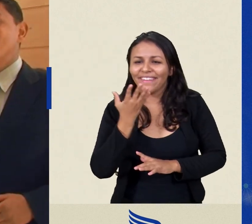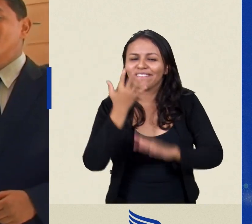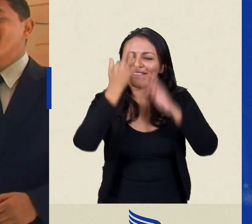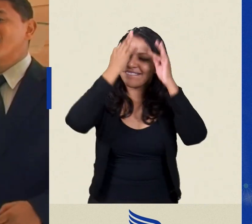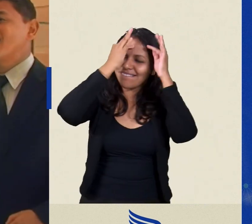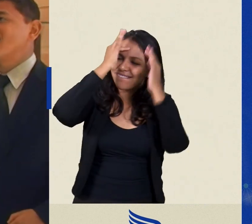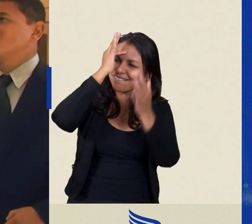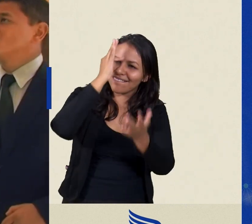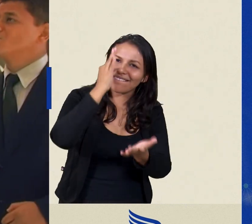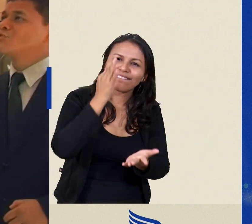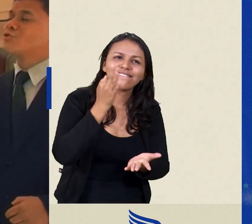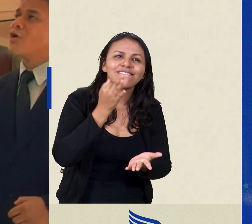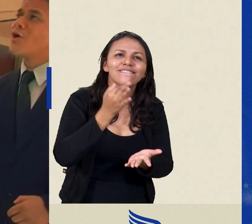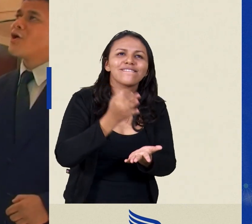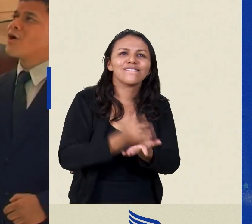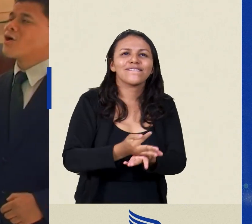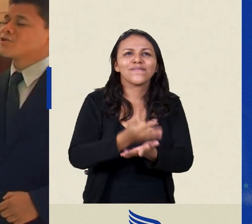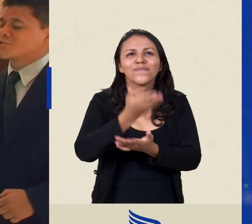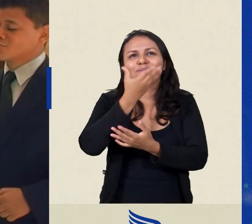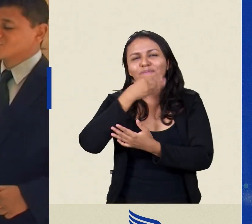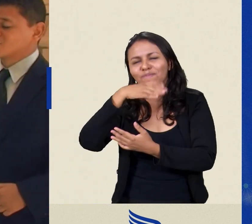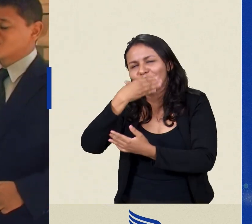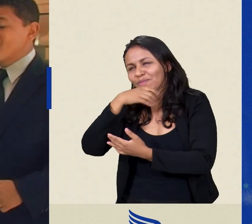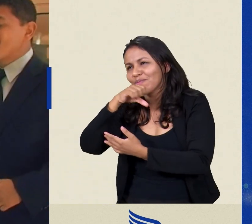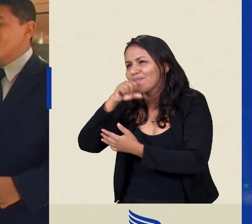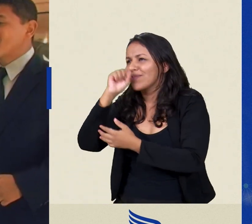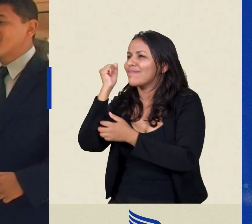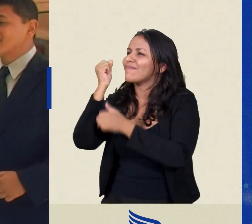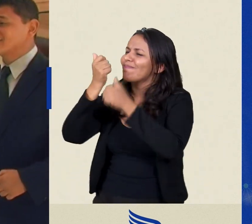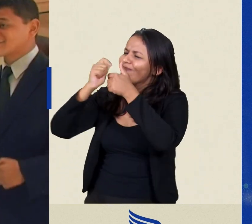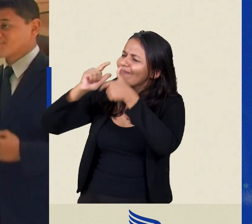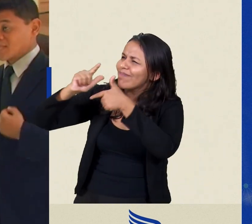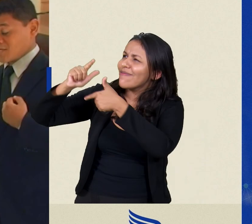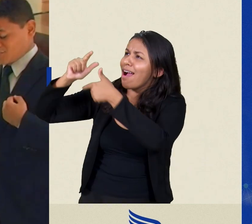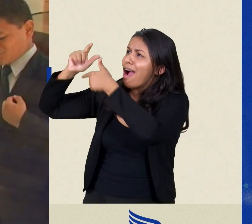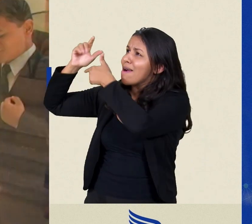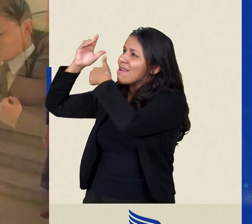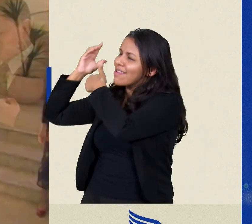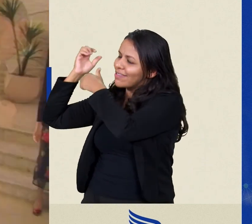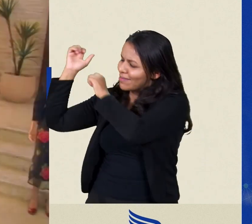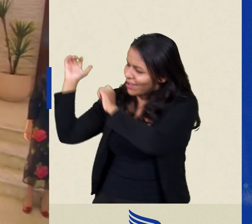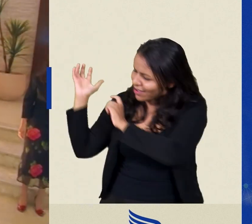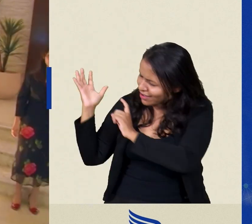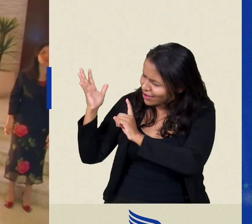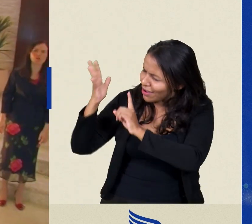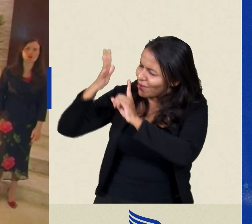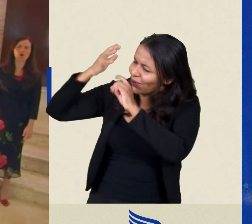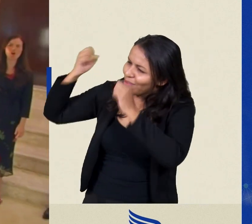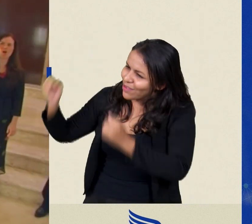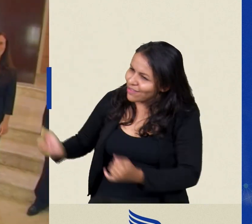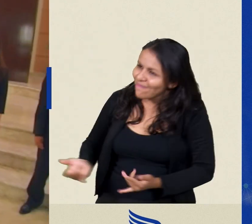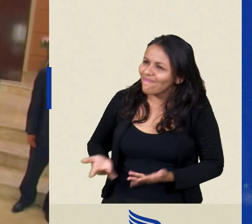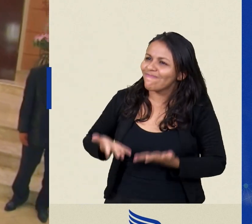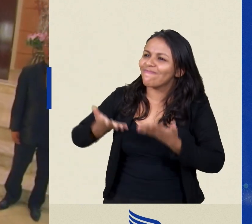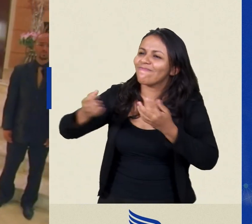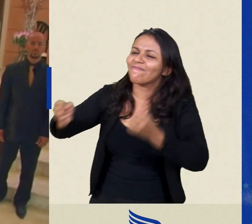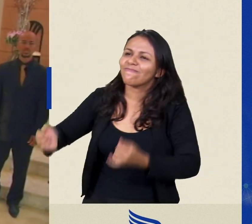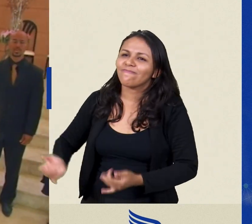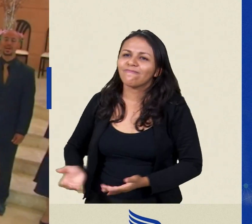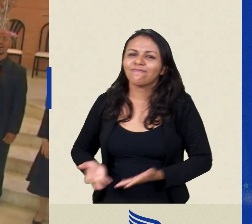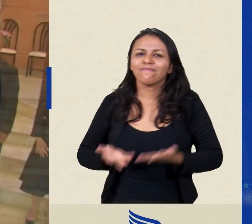Bendita fé dos nossos pais, inspira os nossos